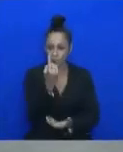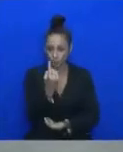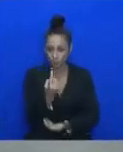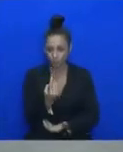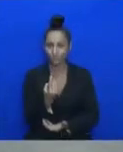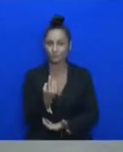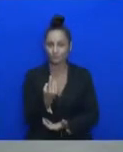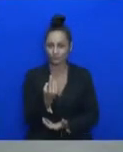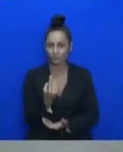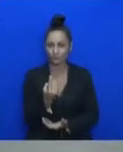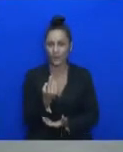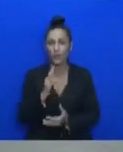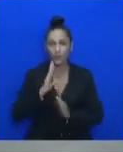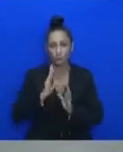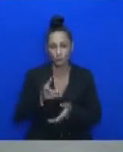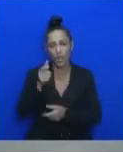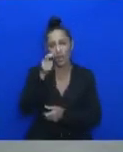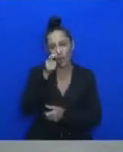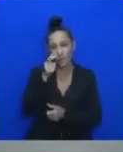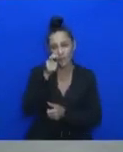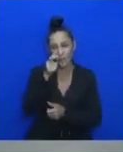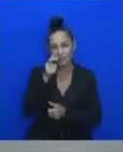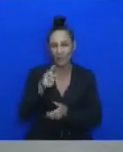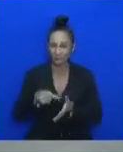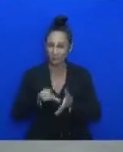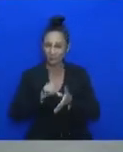1, conforme já observamos.